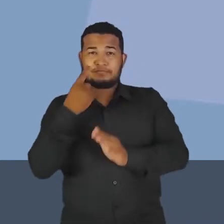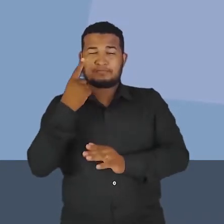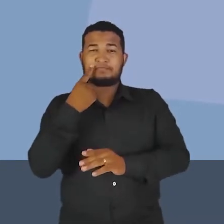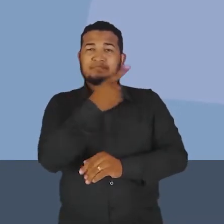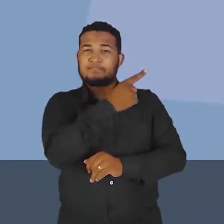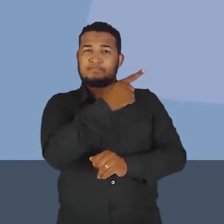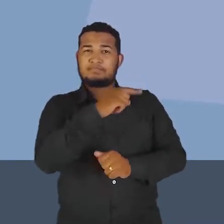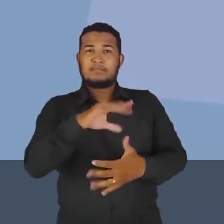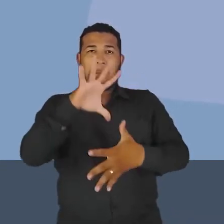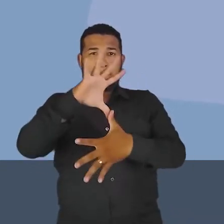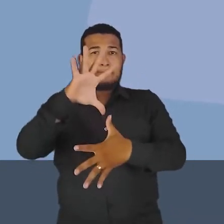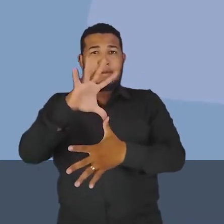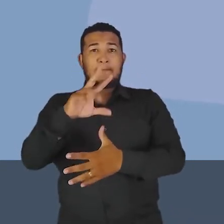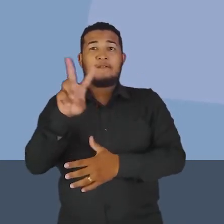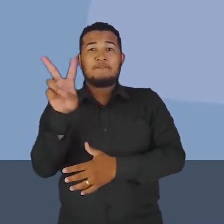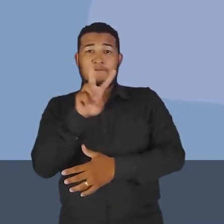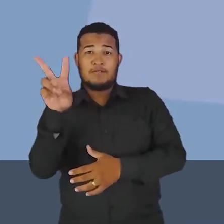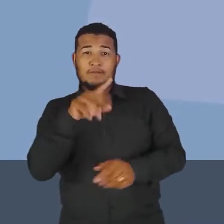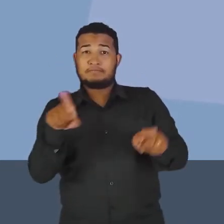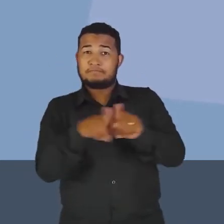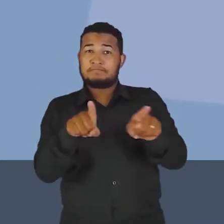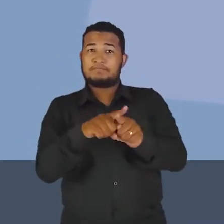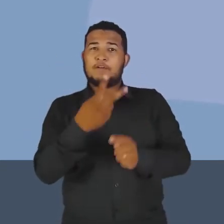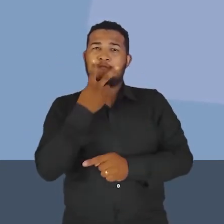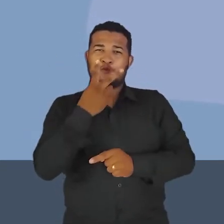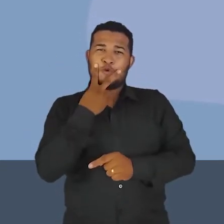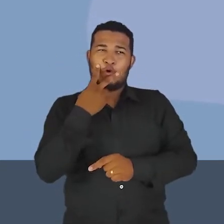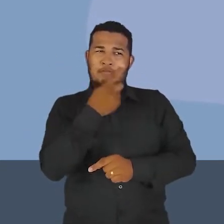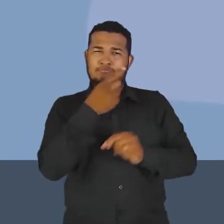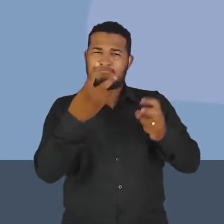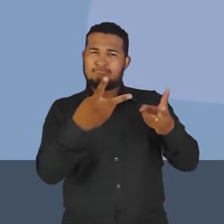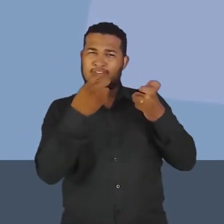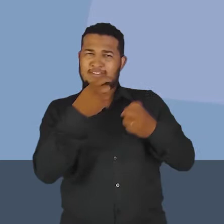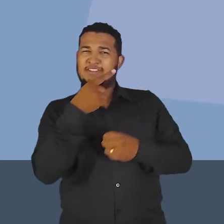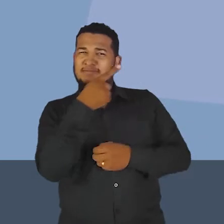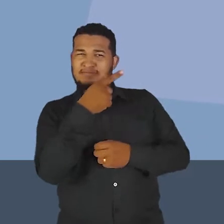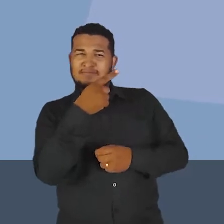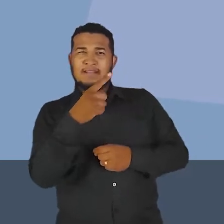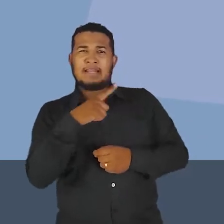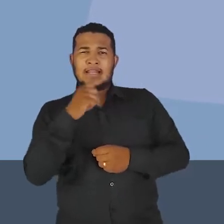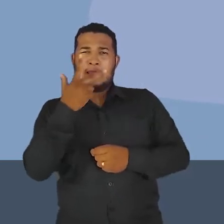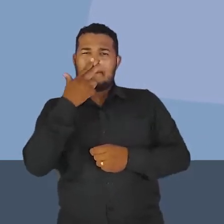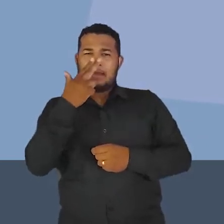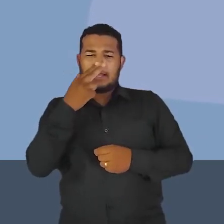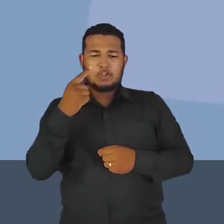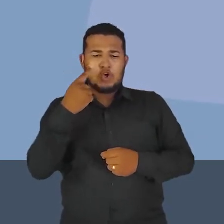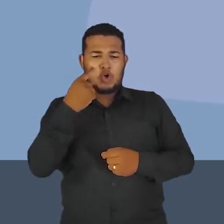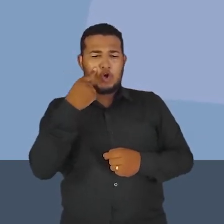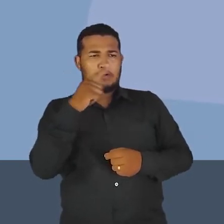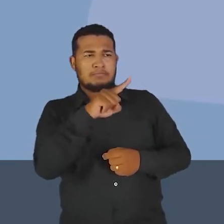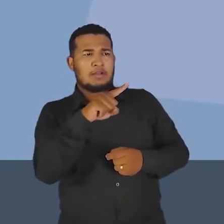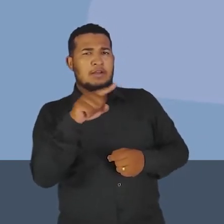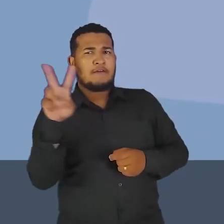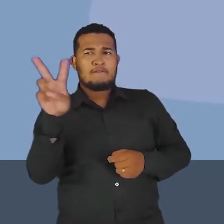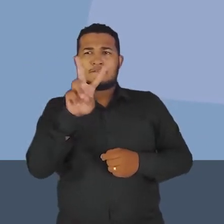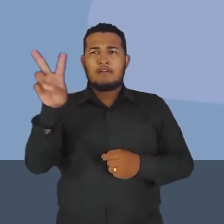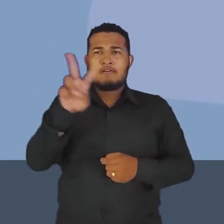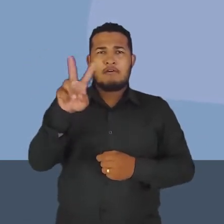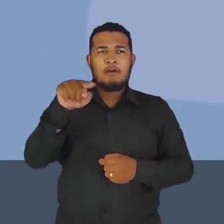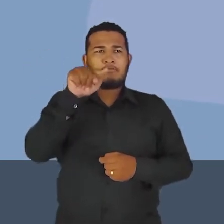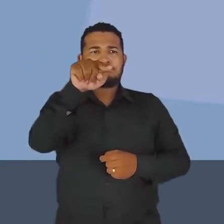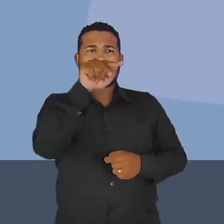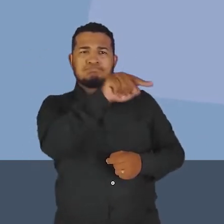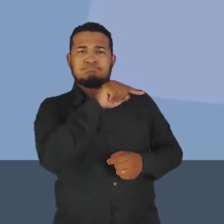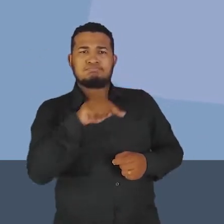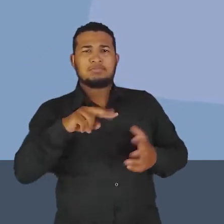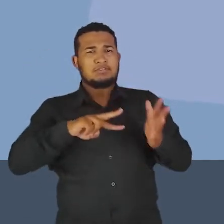Velha e Vitória, também no período colonial. Percebam, a Fortaleza, Vila Velha, percebam que tem